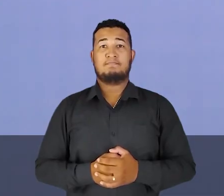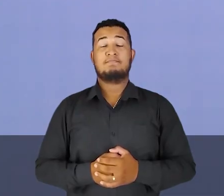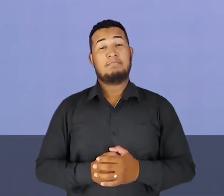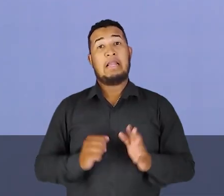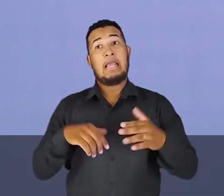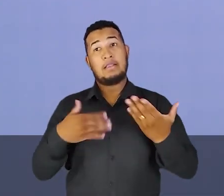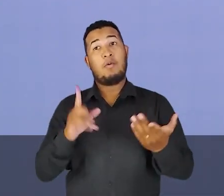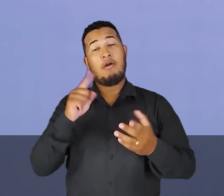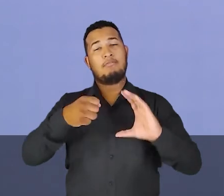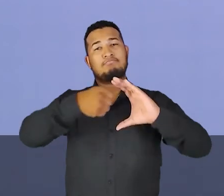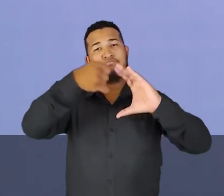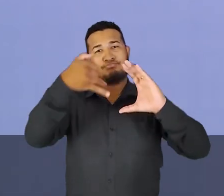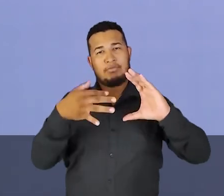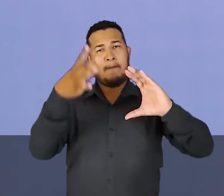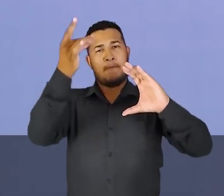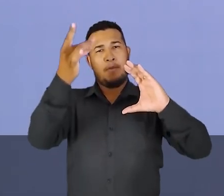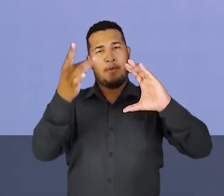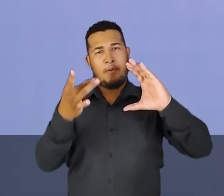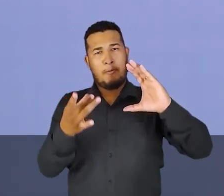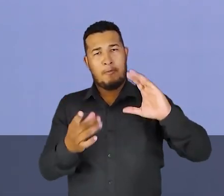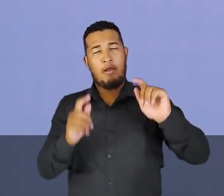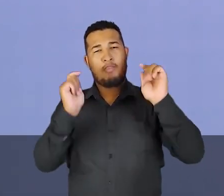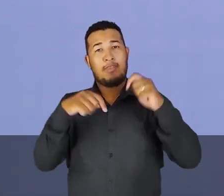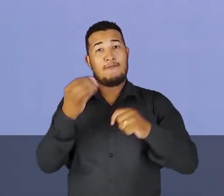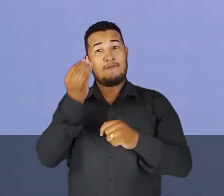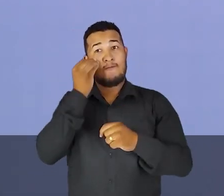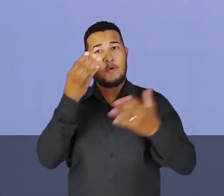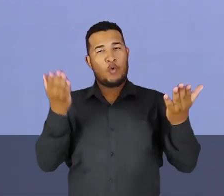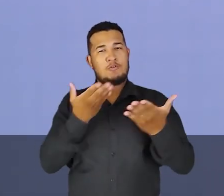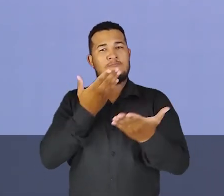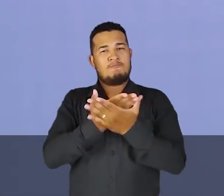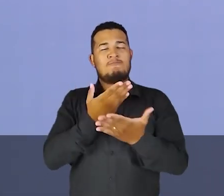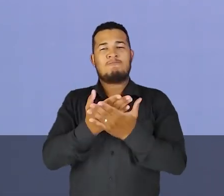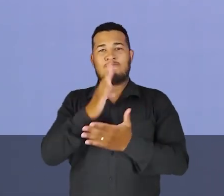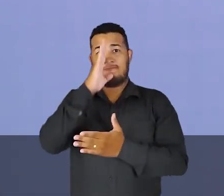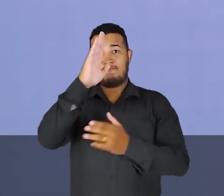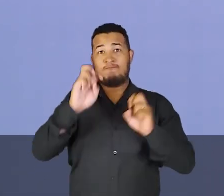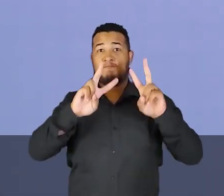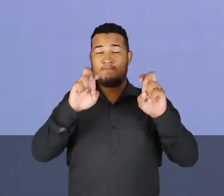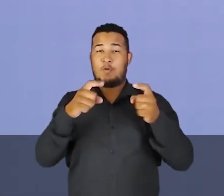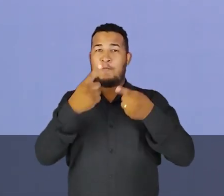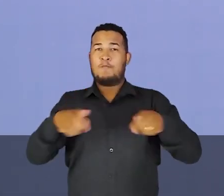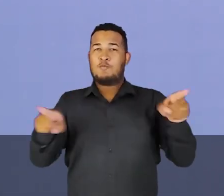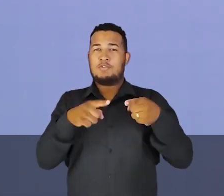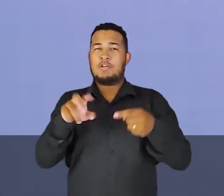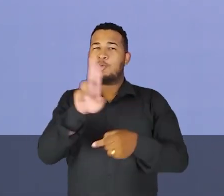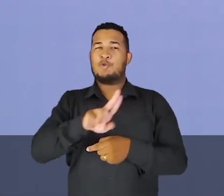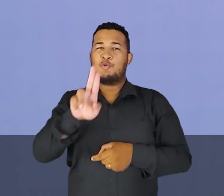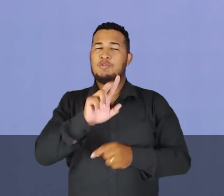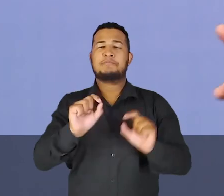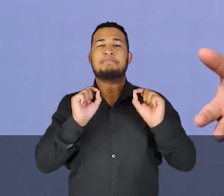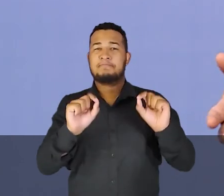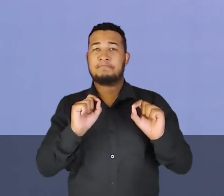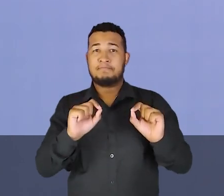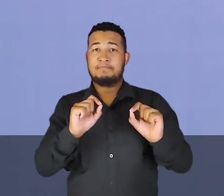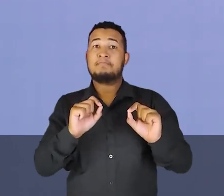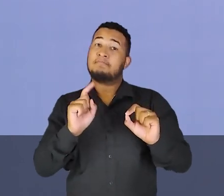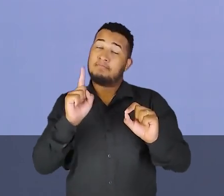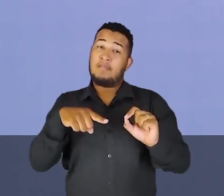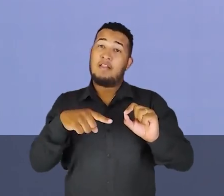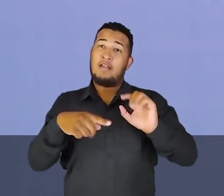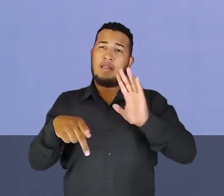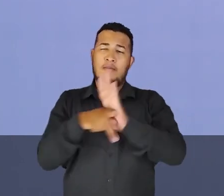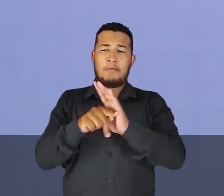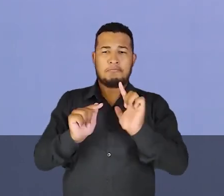Então, esses são os elementos, né, que a gente pode destacar aqui na nossa aula de música, que são utilizados para